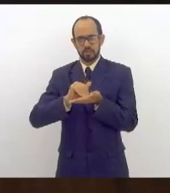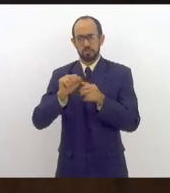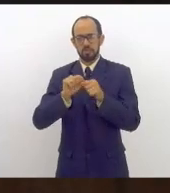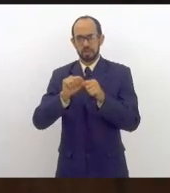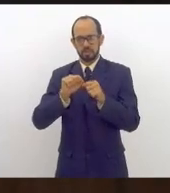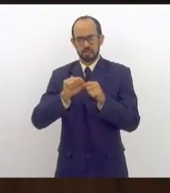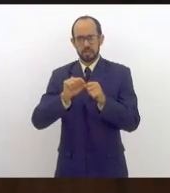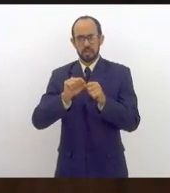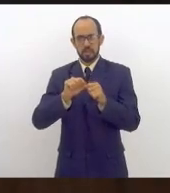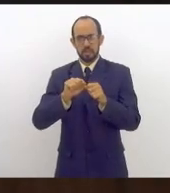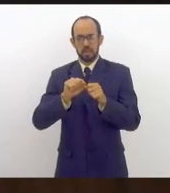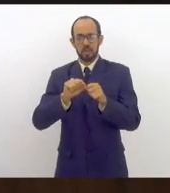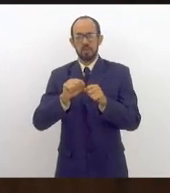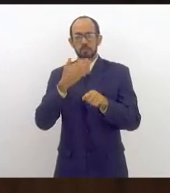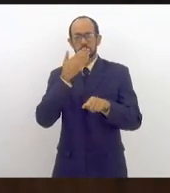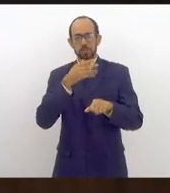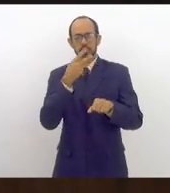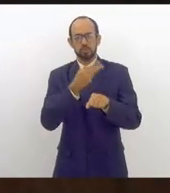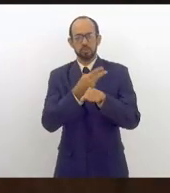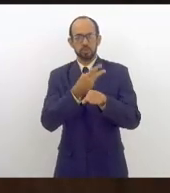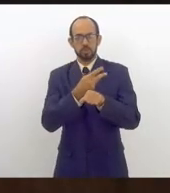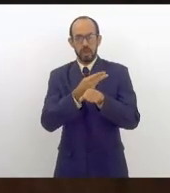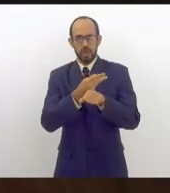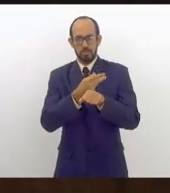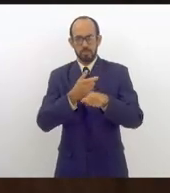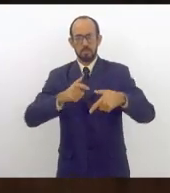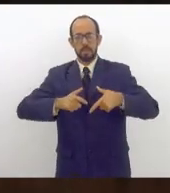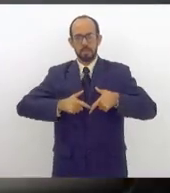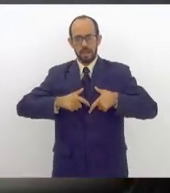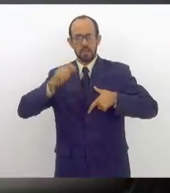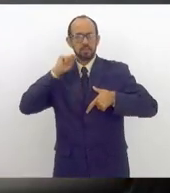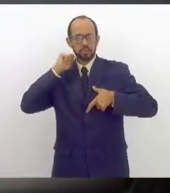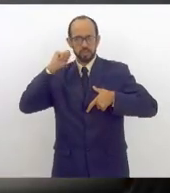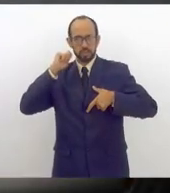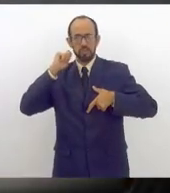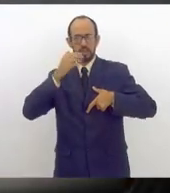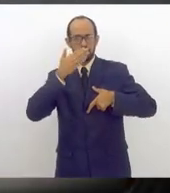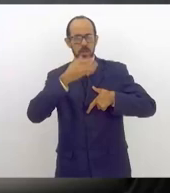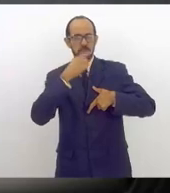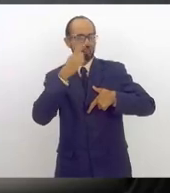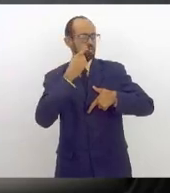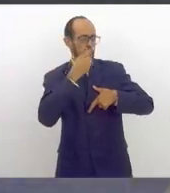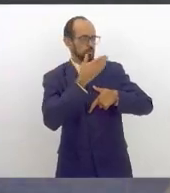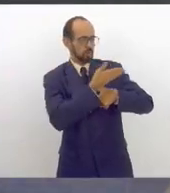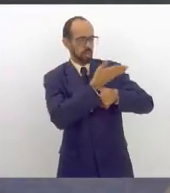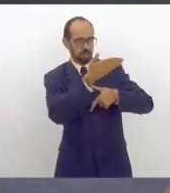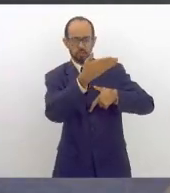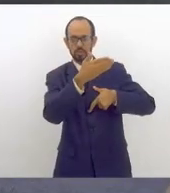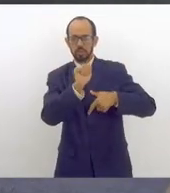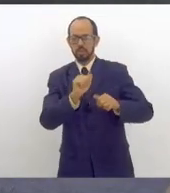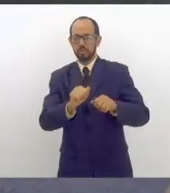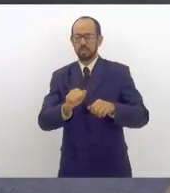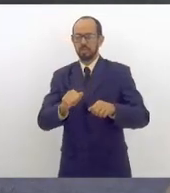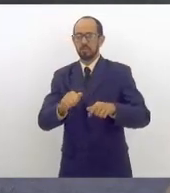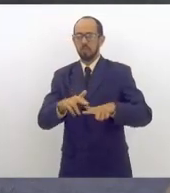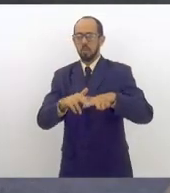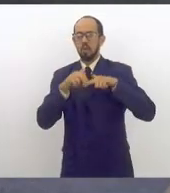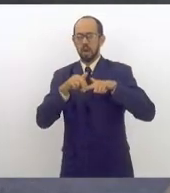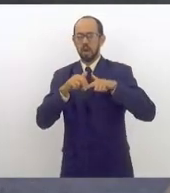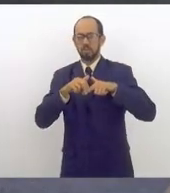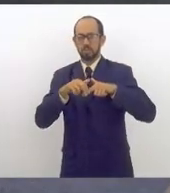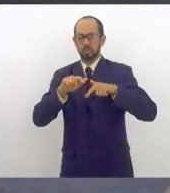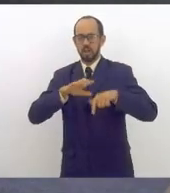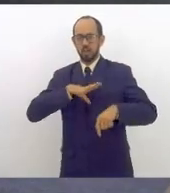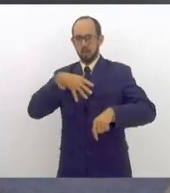medalha Tiradentes, o pedido para ele, sim, e conto com o apoio dos meus nobres colegas, primeiro pela bravura, segundo